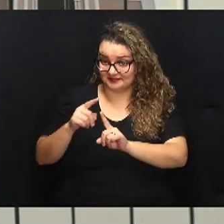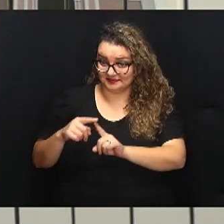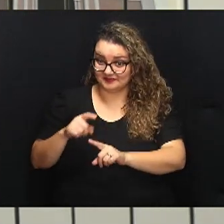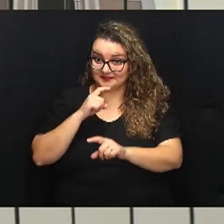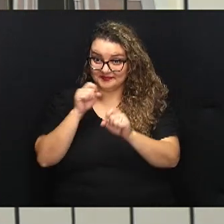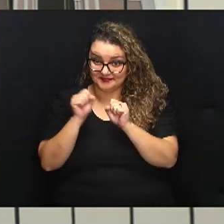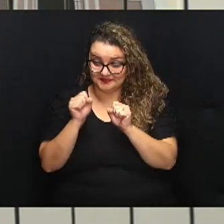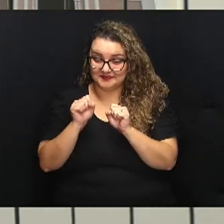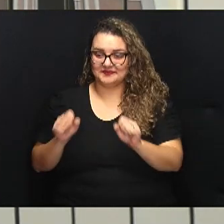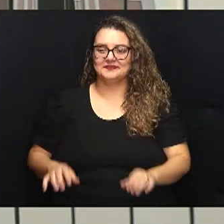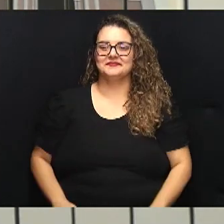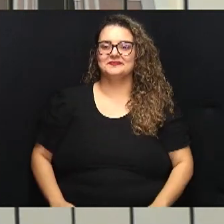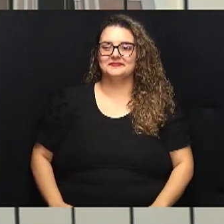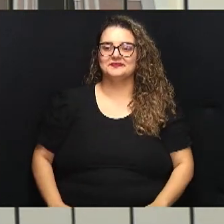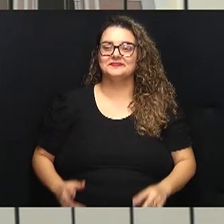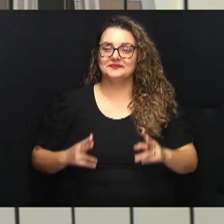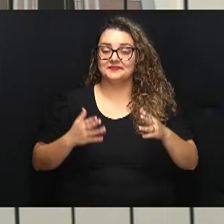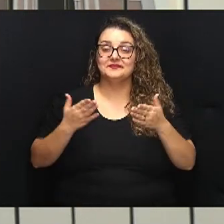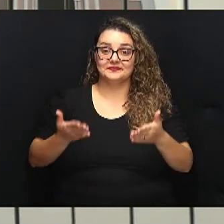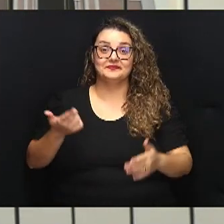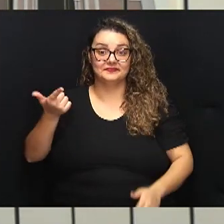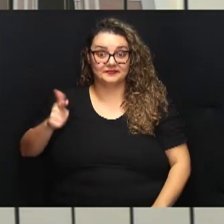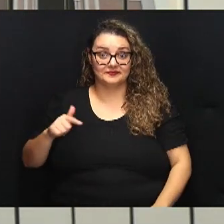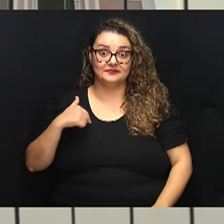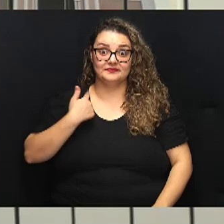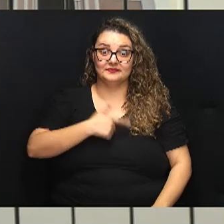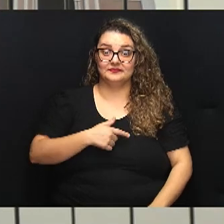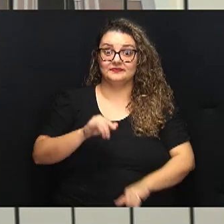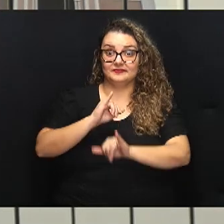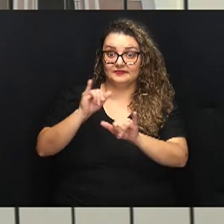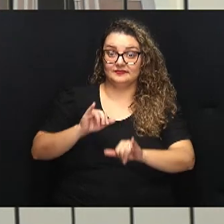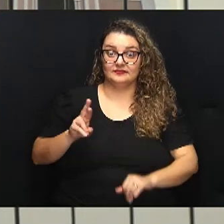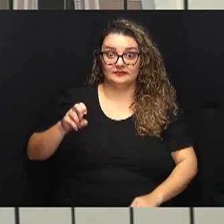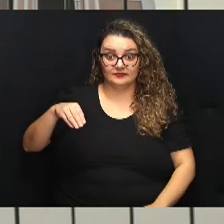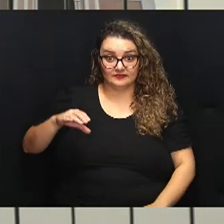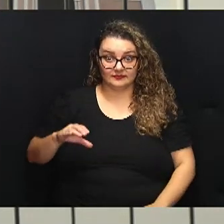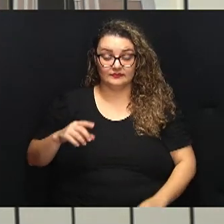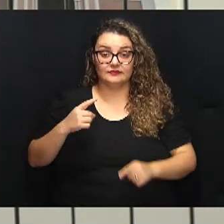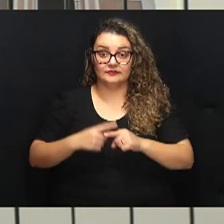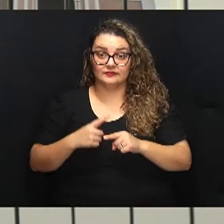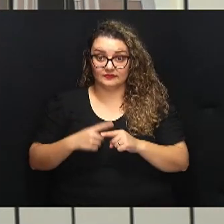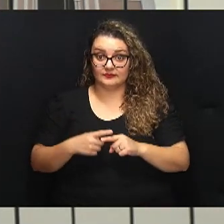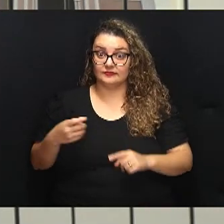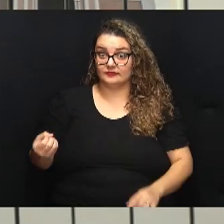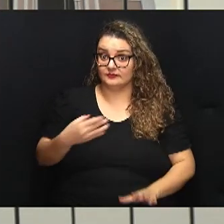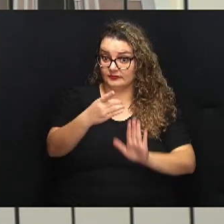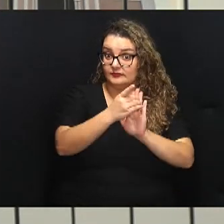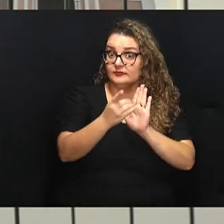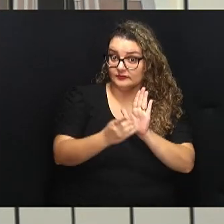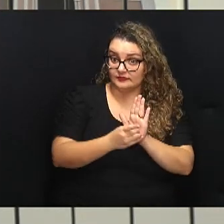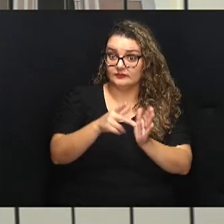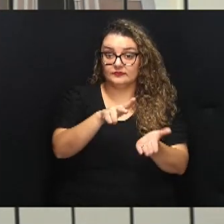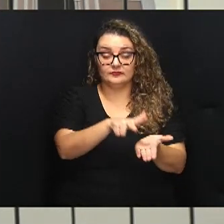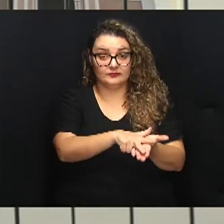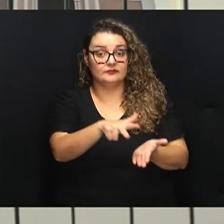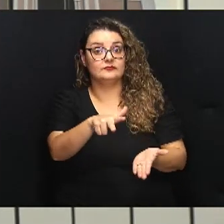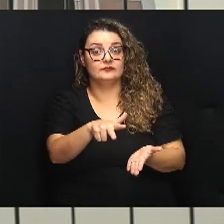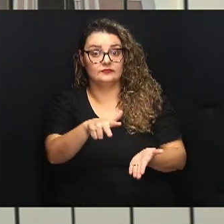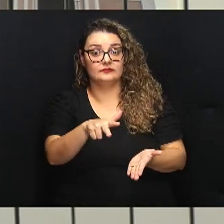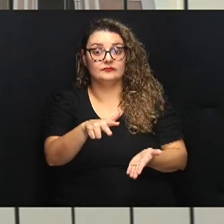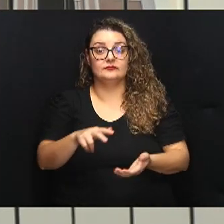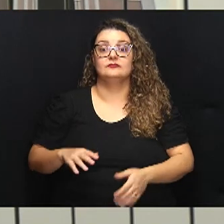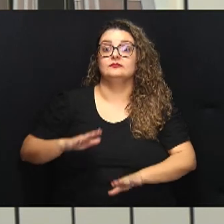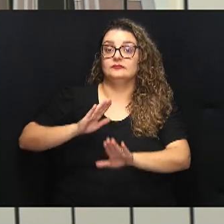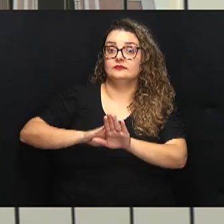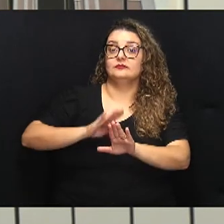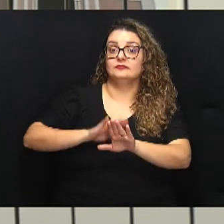inverno. Enquanto isso, a gente segue aqui com as notícias da metrópole, porque um novo decreto regulamenta o